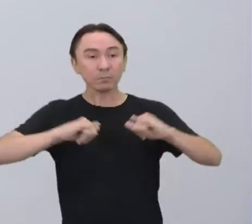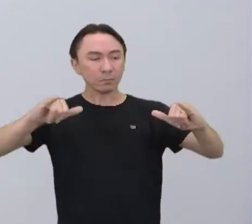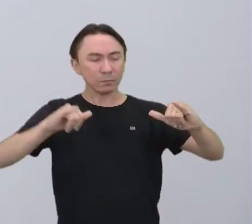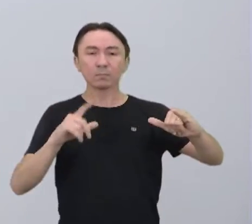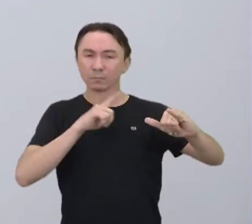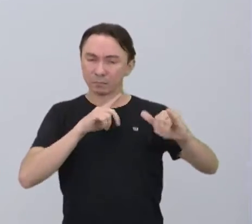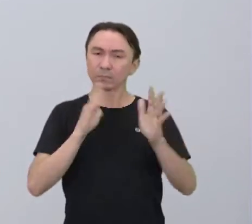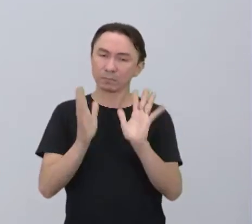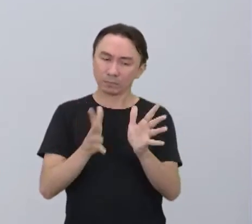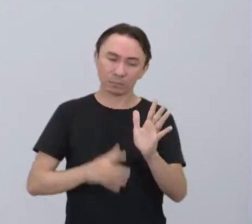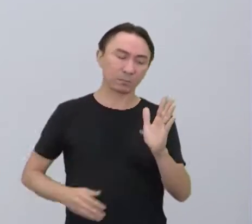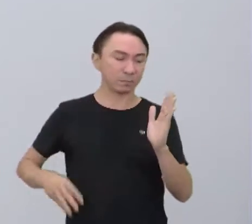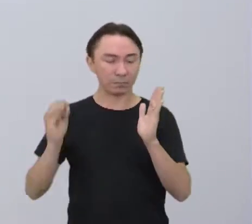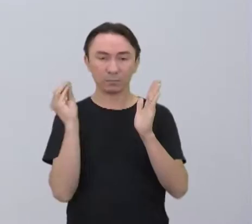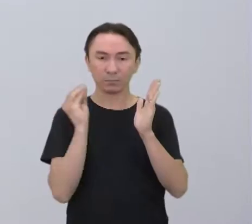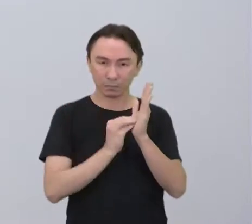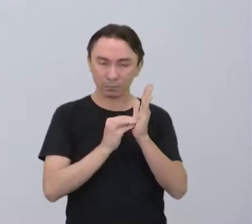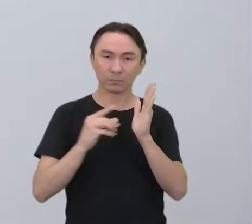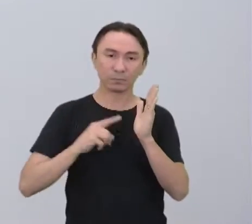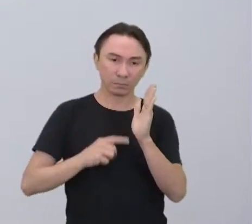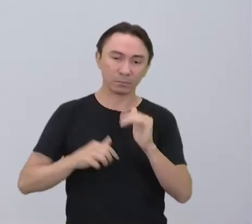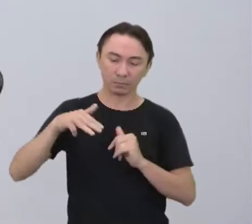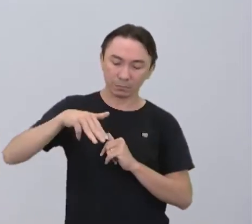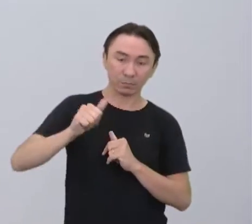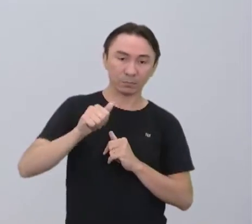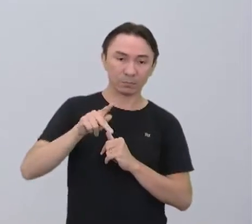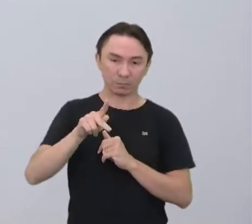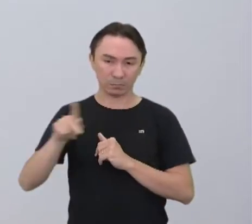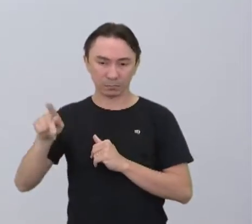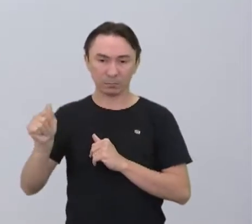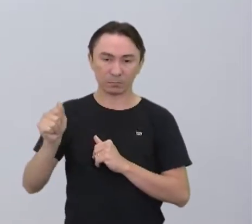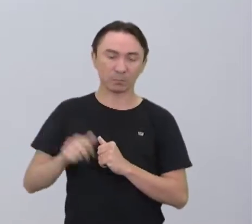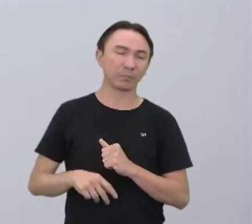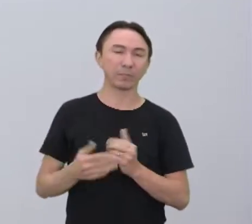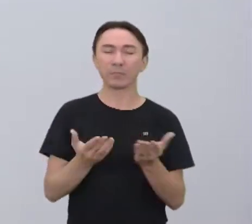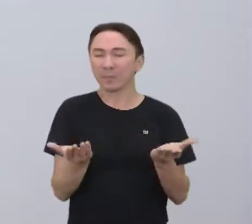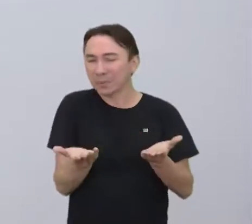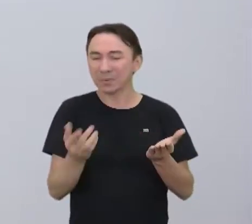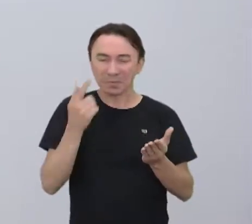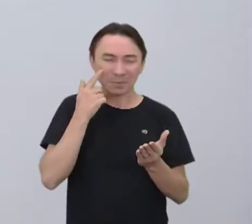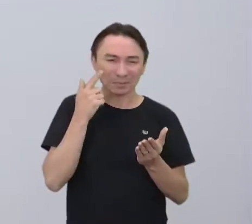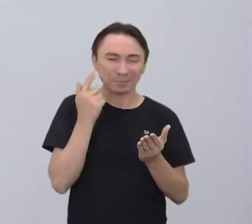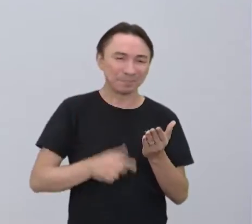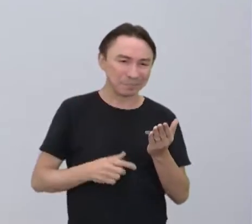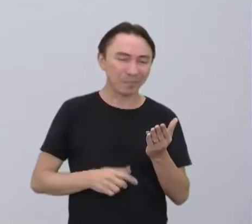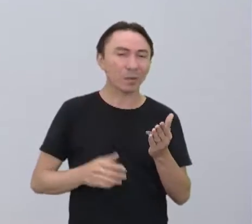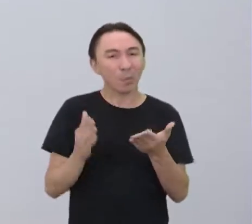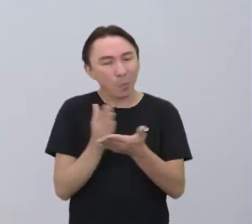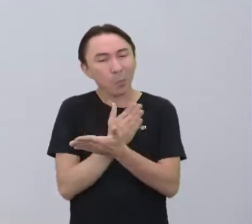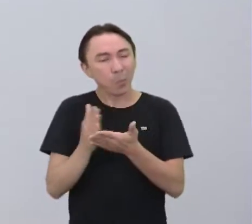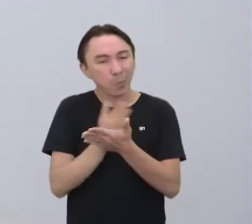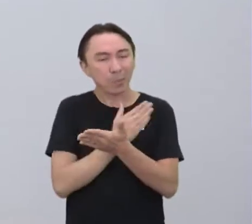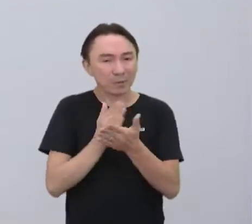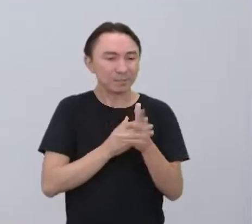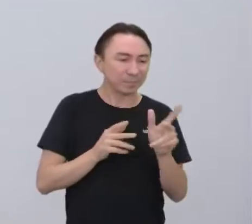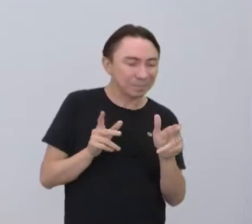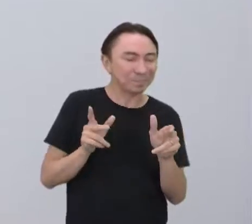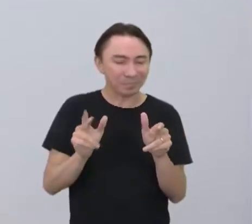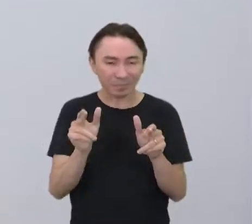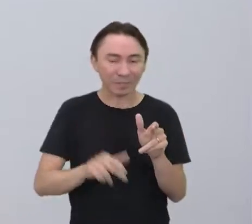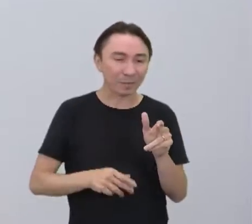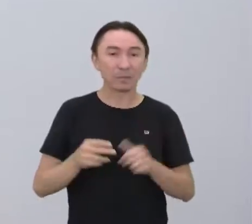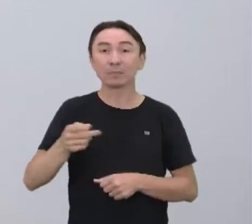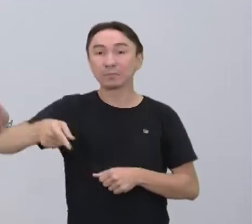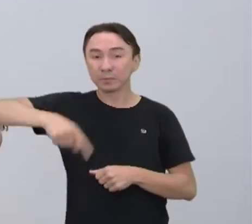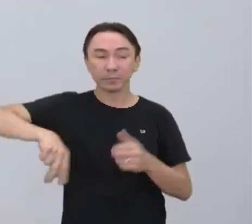mapa. Eu trouxe trechos delas para a aula, para a gente dar uma lida, né, dar uma analisada. Mas eu deixei o link